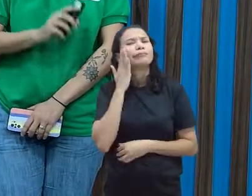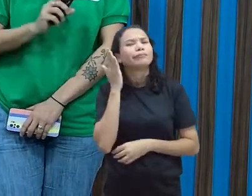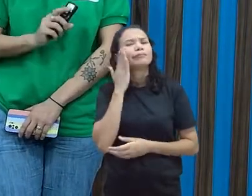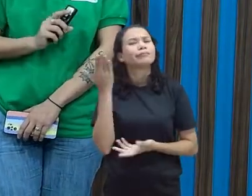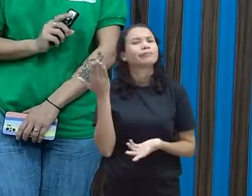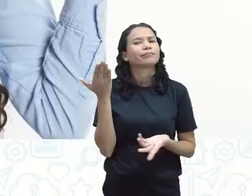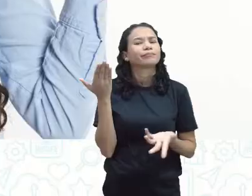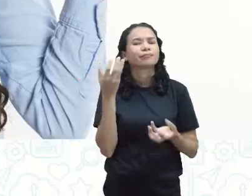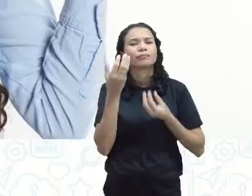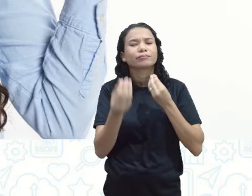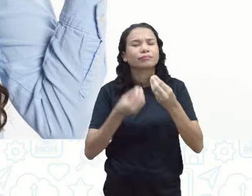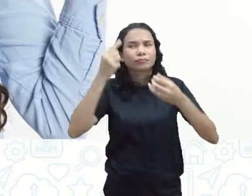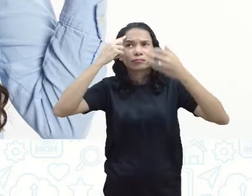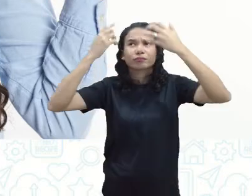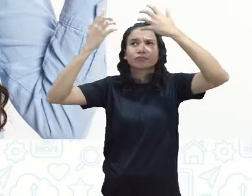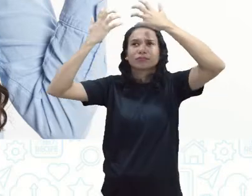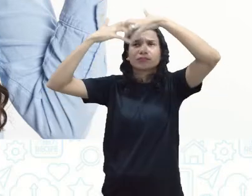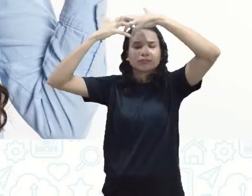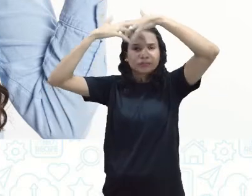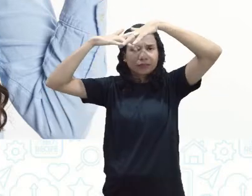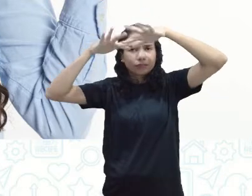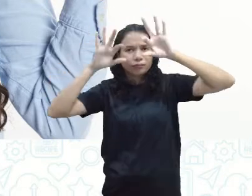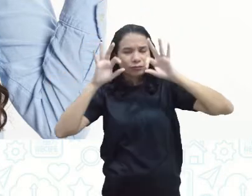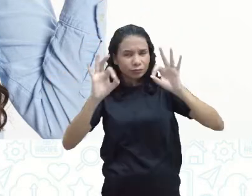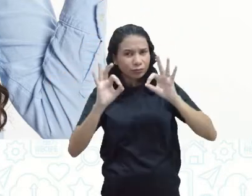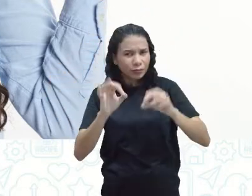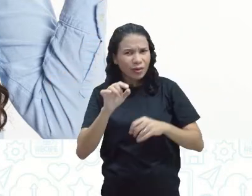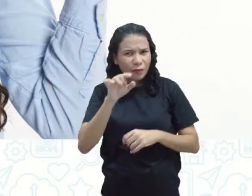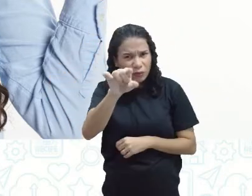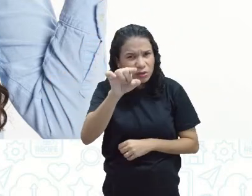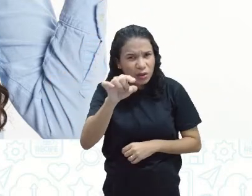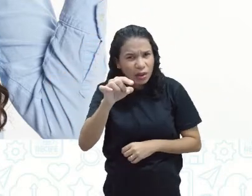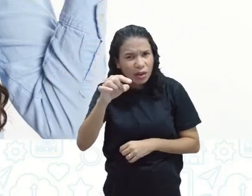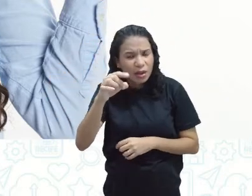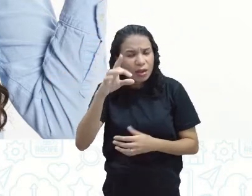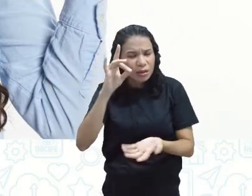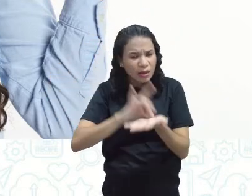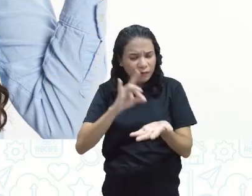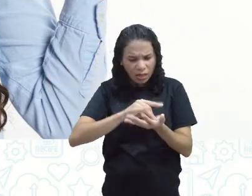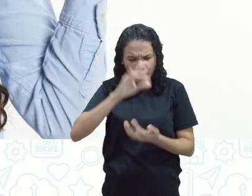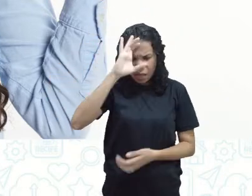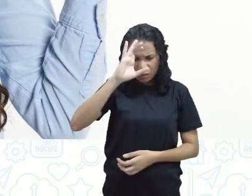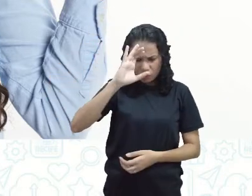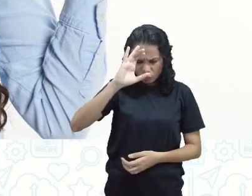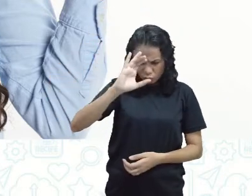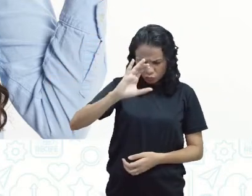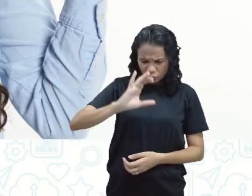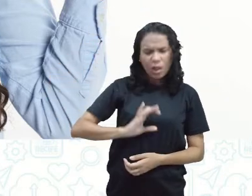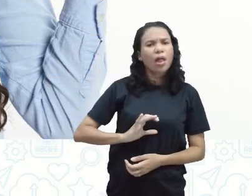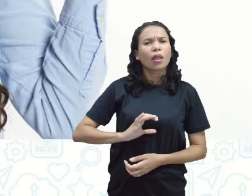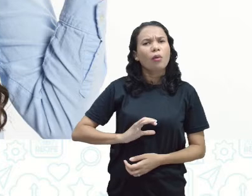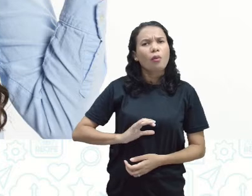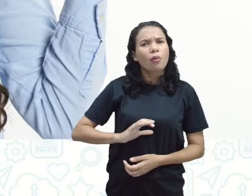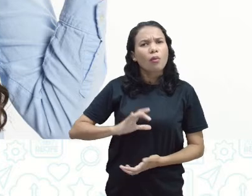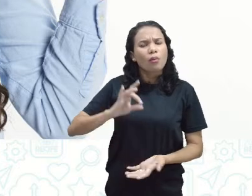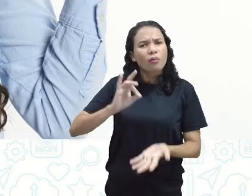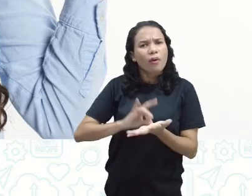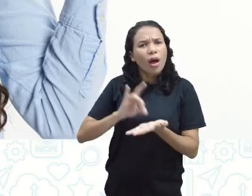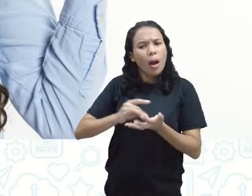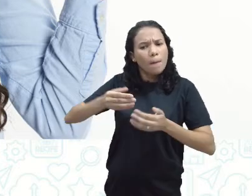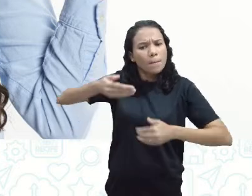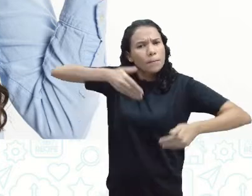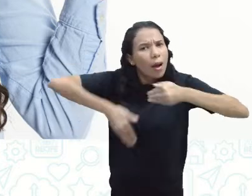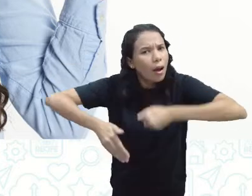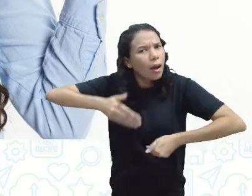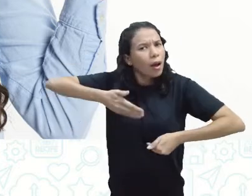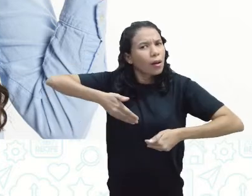Vamos fazer algumas reflexões iniciais. Você se sente um cidadão ou uma cidadã engajado